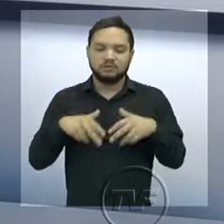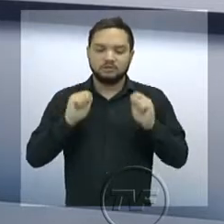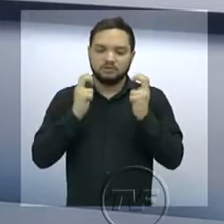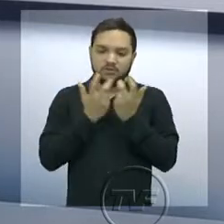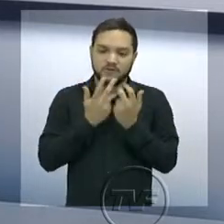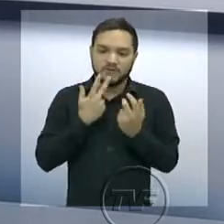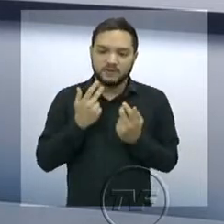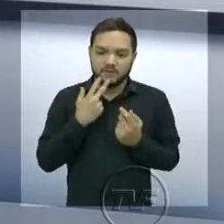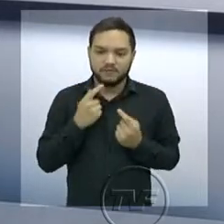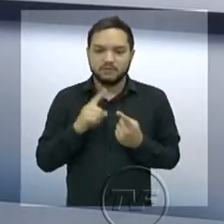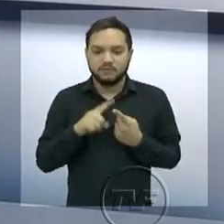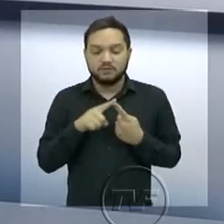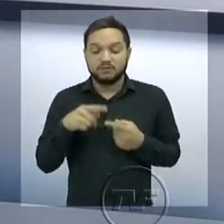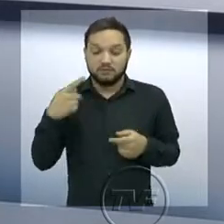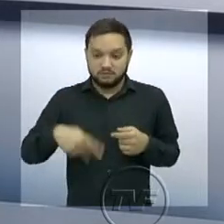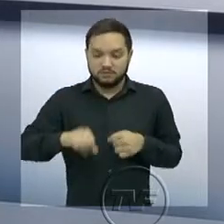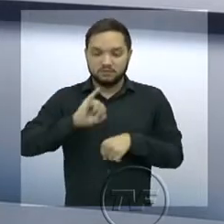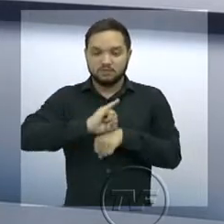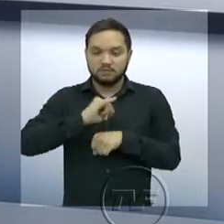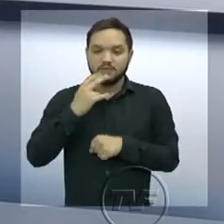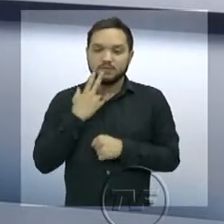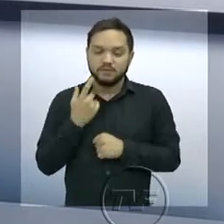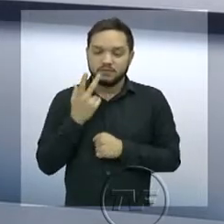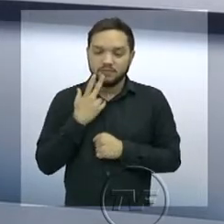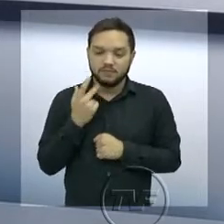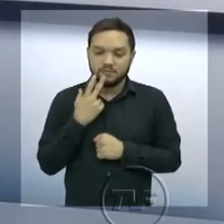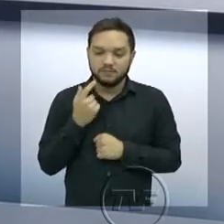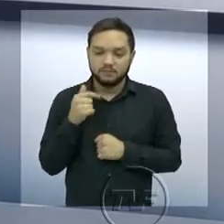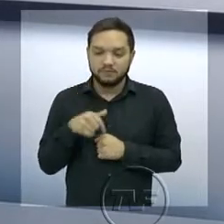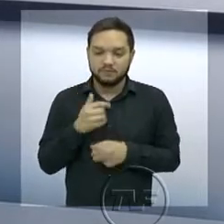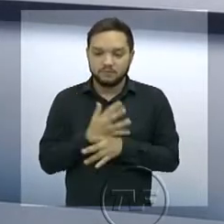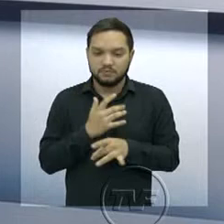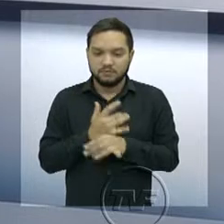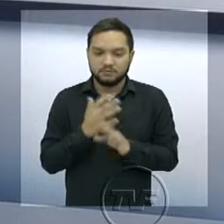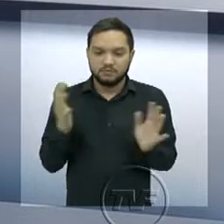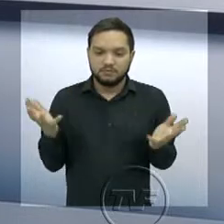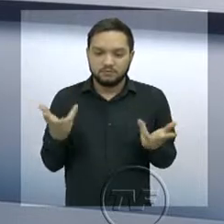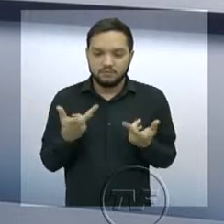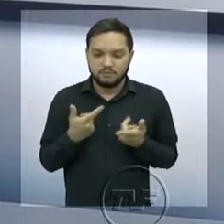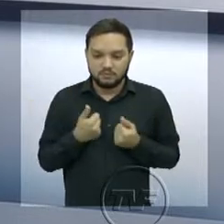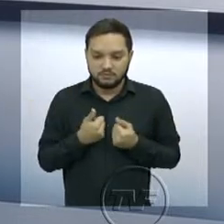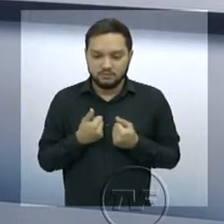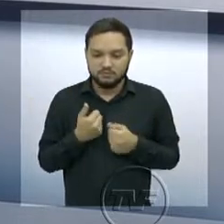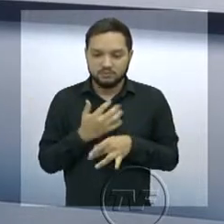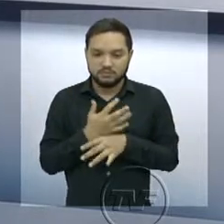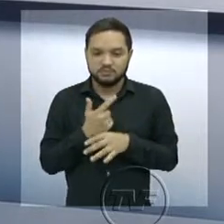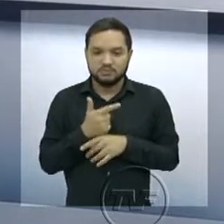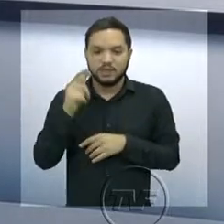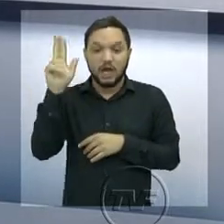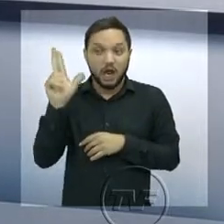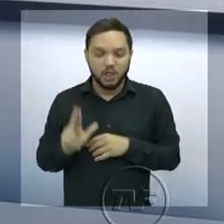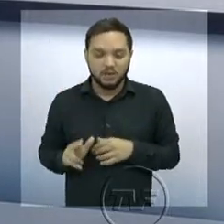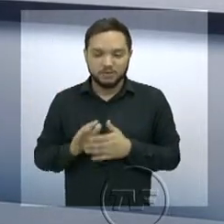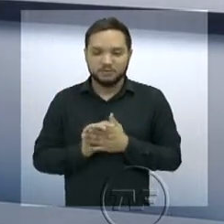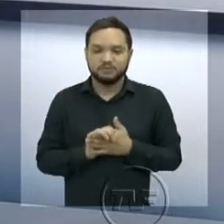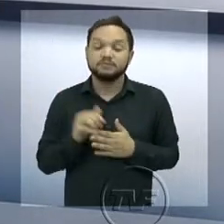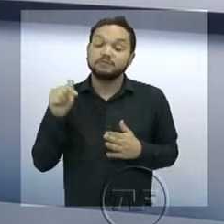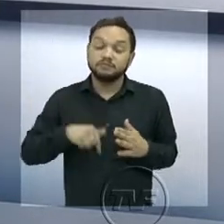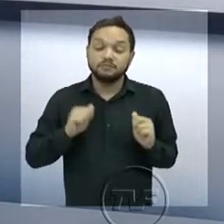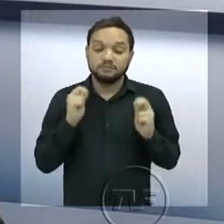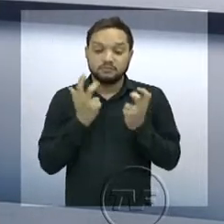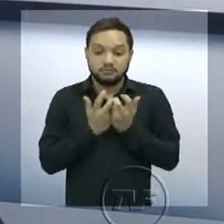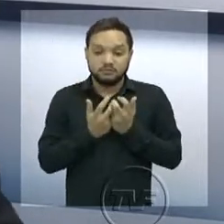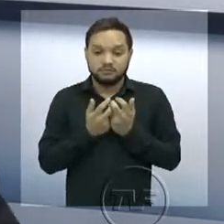Fortaleza, em Fortaleza, né, nesta cidade maravilhosa, a Cidade da Luz, a Câmara Municipal de